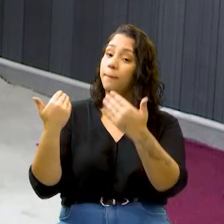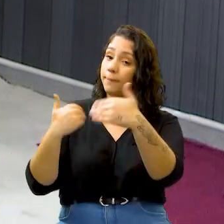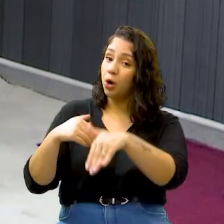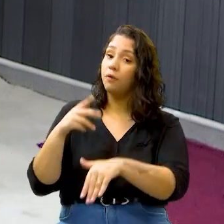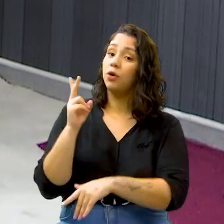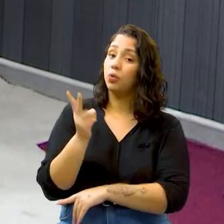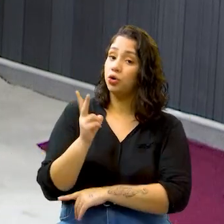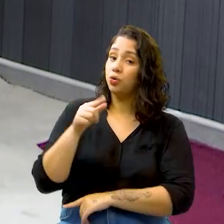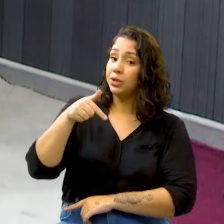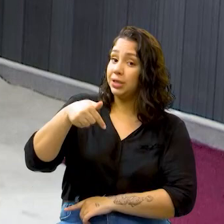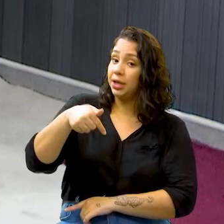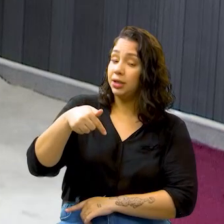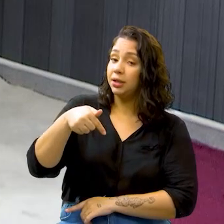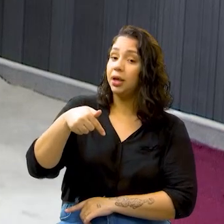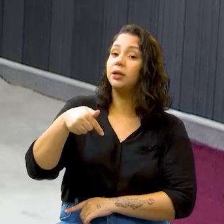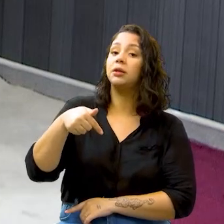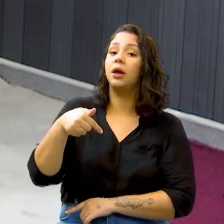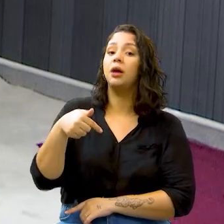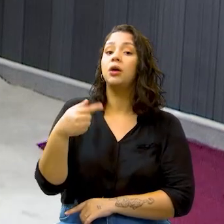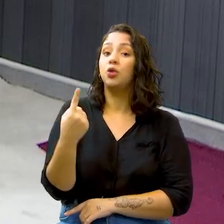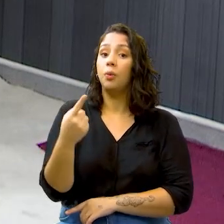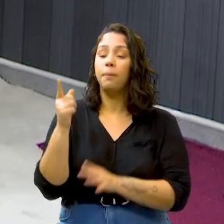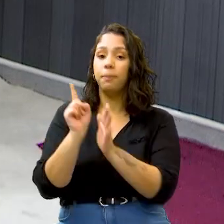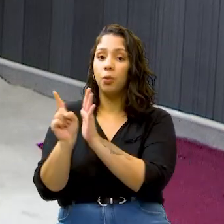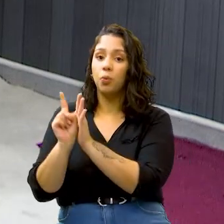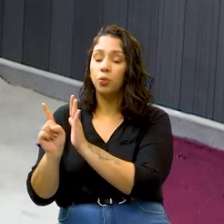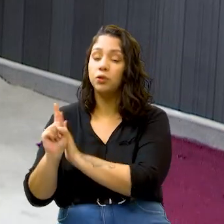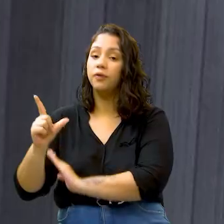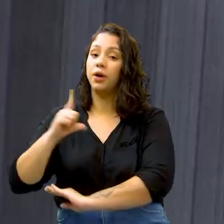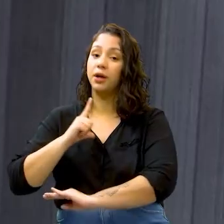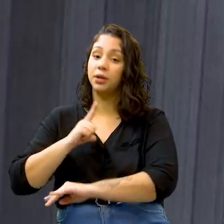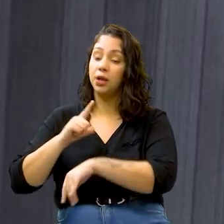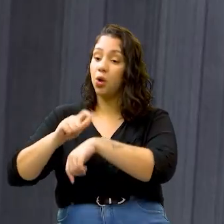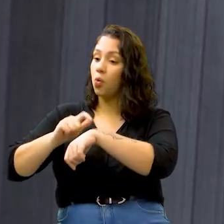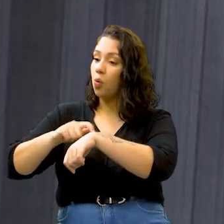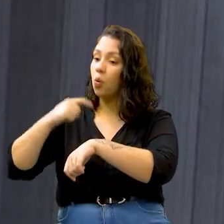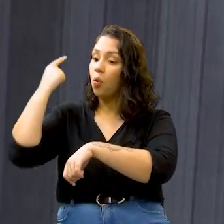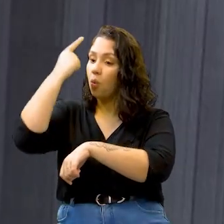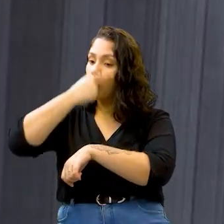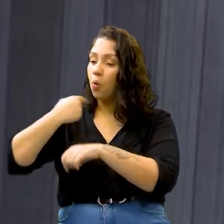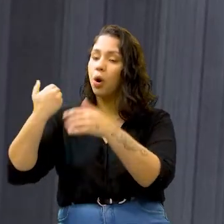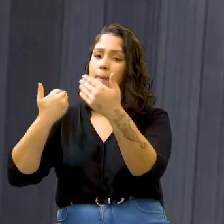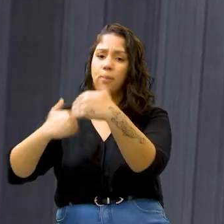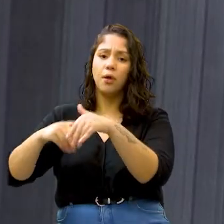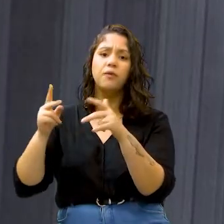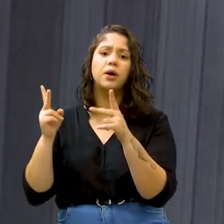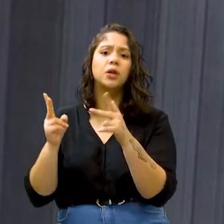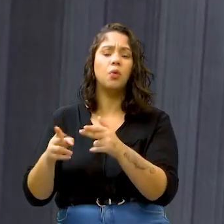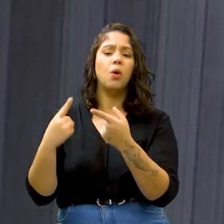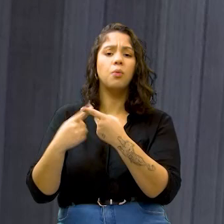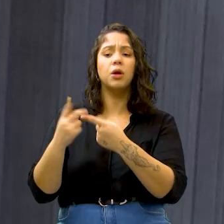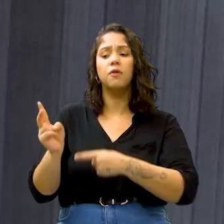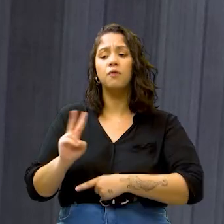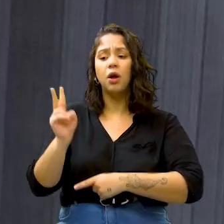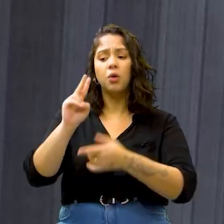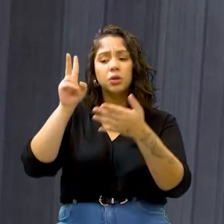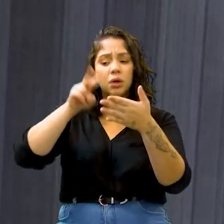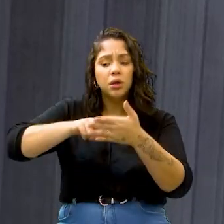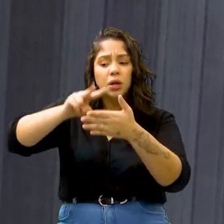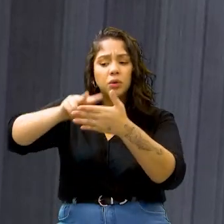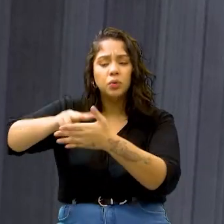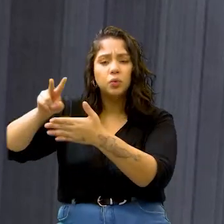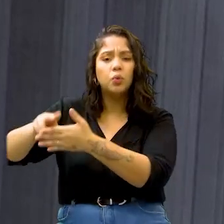a prova continua a ter 72 questões com 5 horas de prova porque a gente valoriza mesmo a leitura Então os candidatos podem ficar